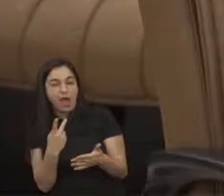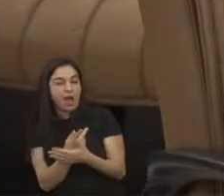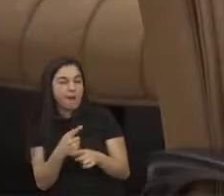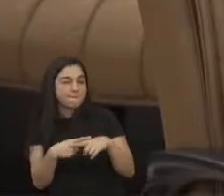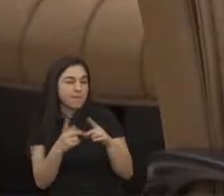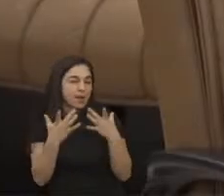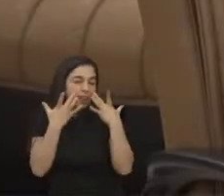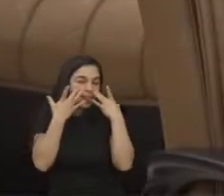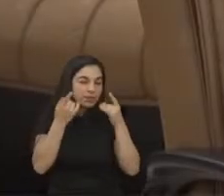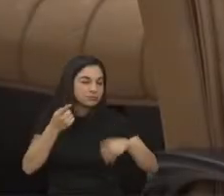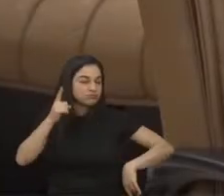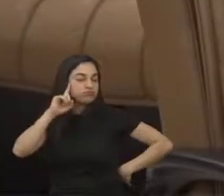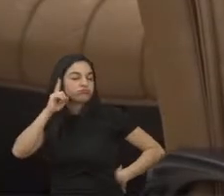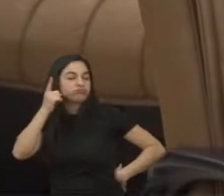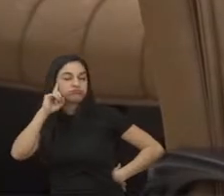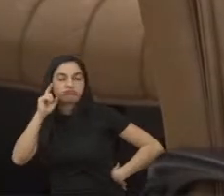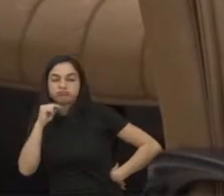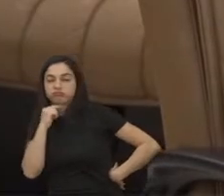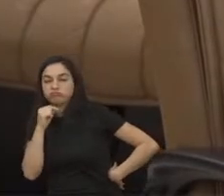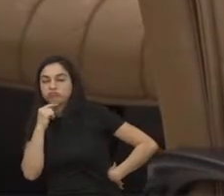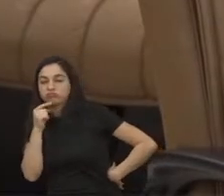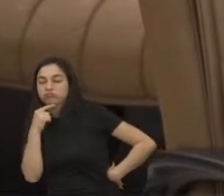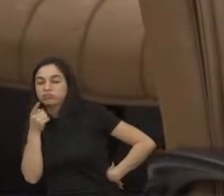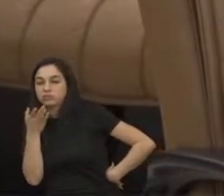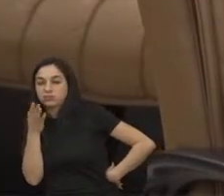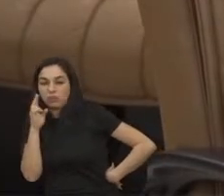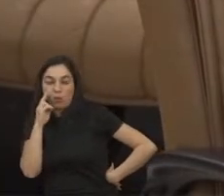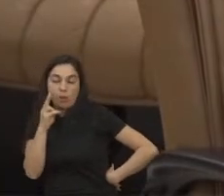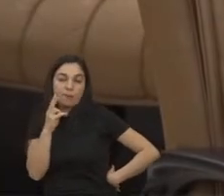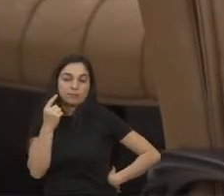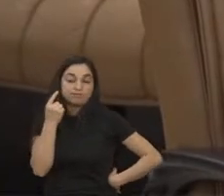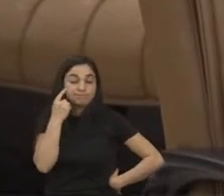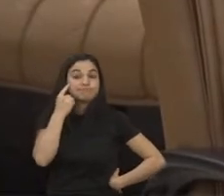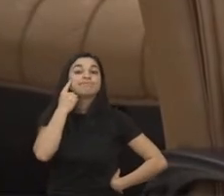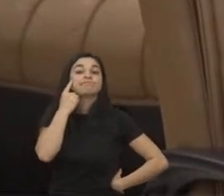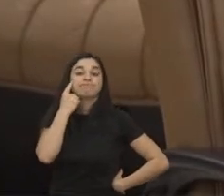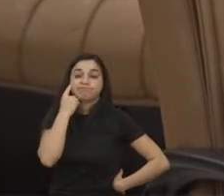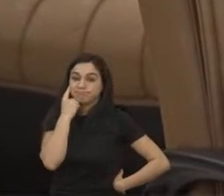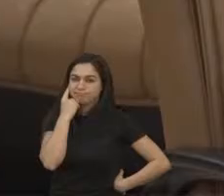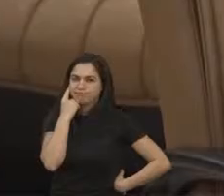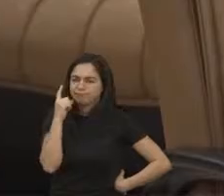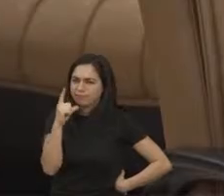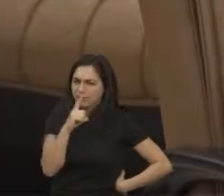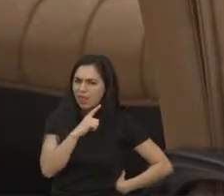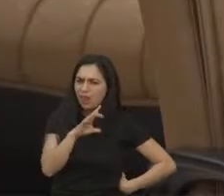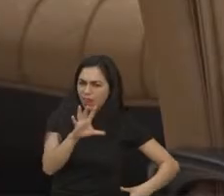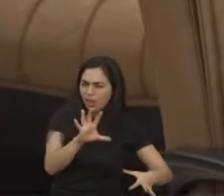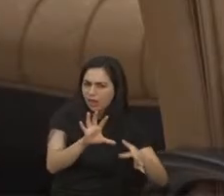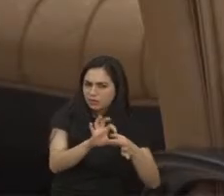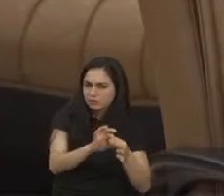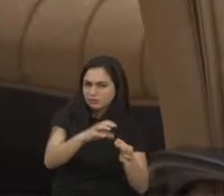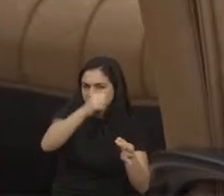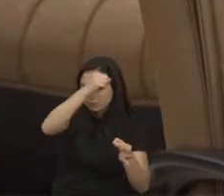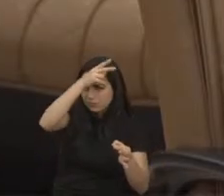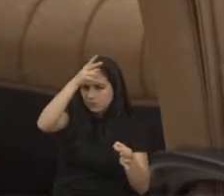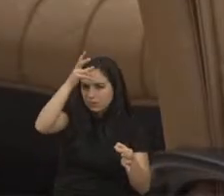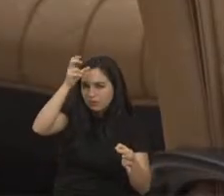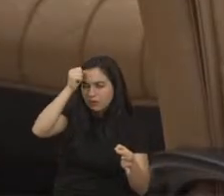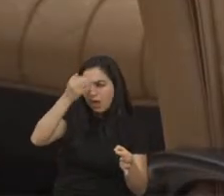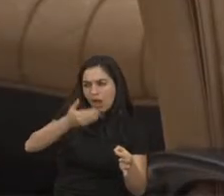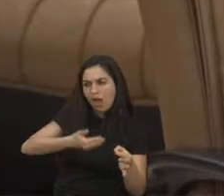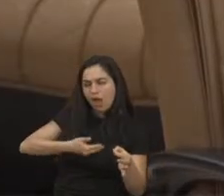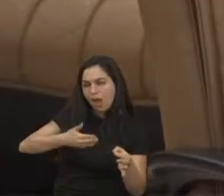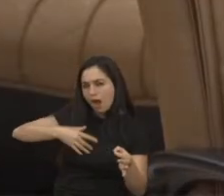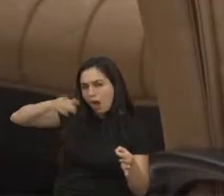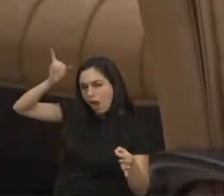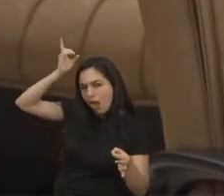para que a gente olhe para esses pontos, para que a gente se pergunte se existe uma ligação entre uma coisa e outra. Existe uma